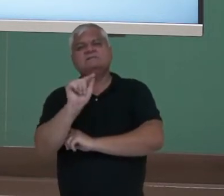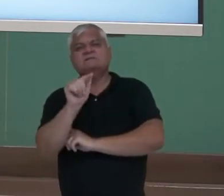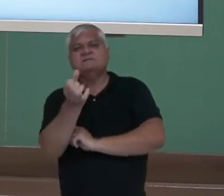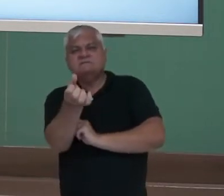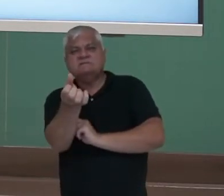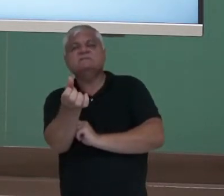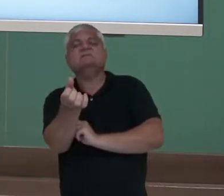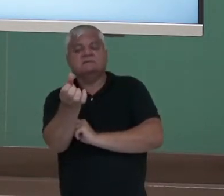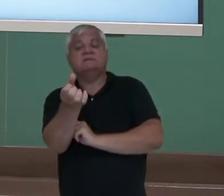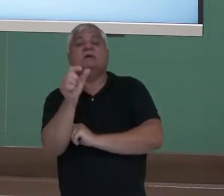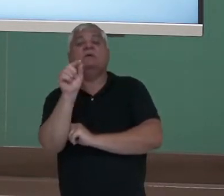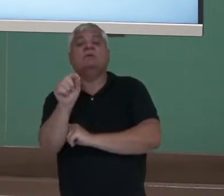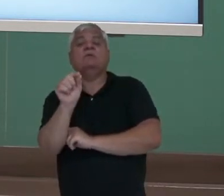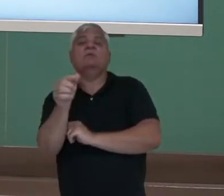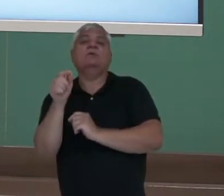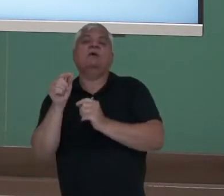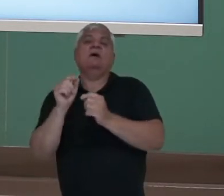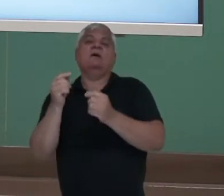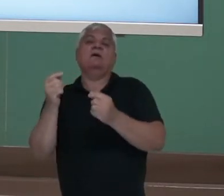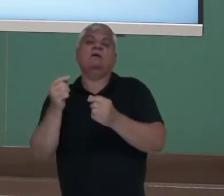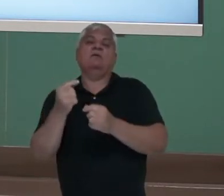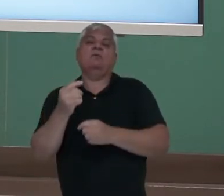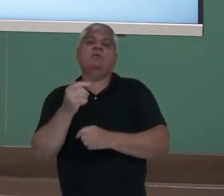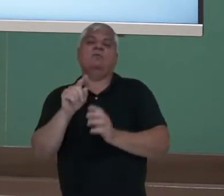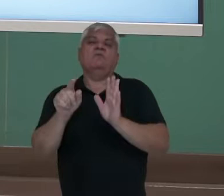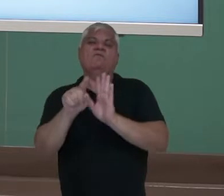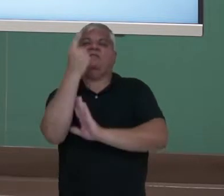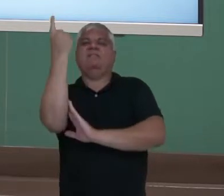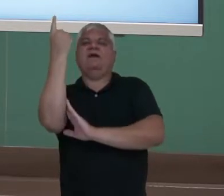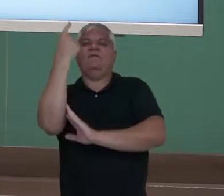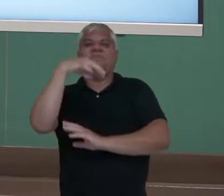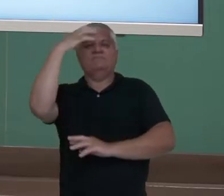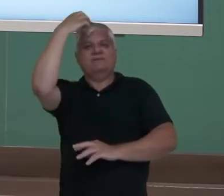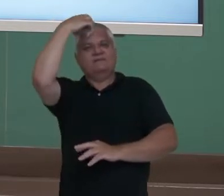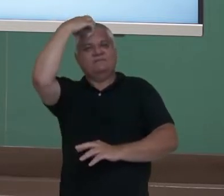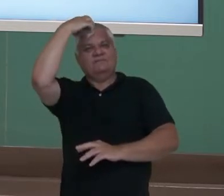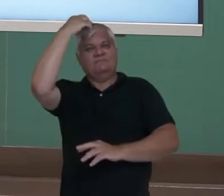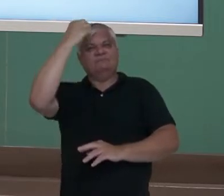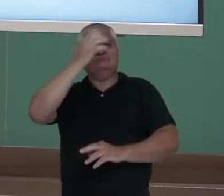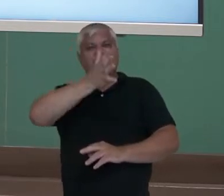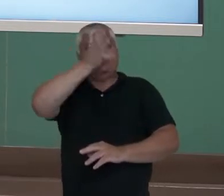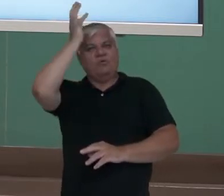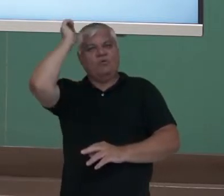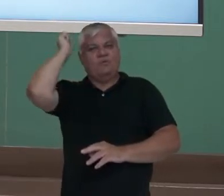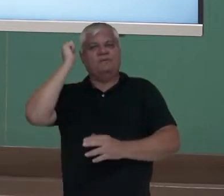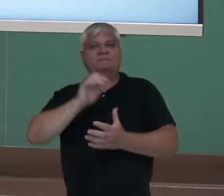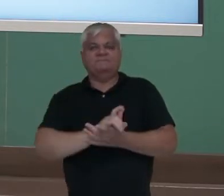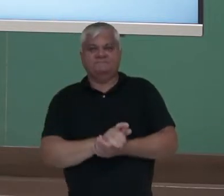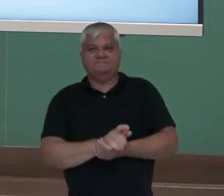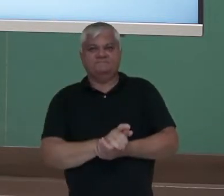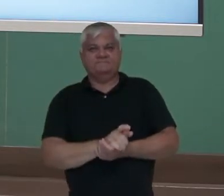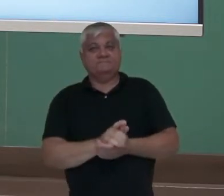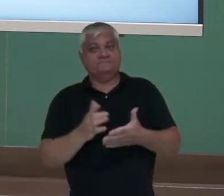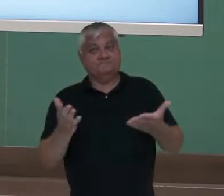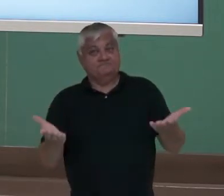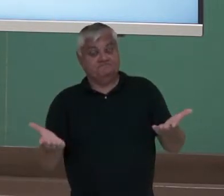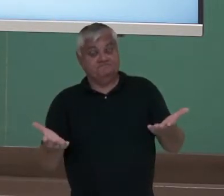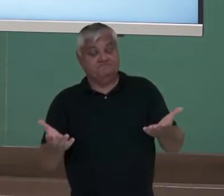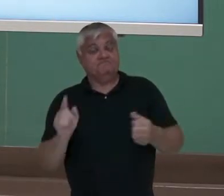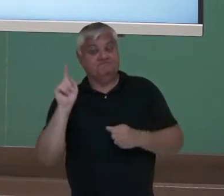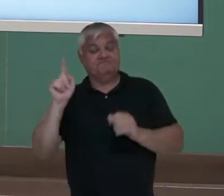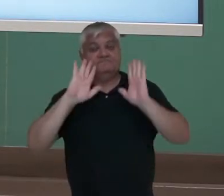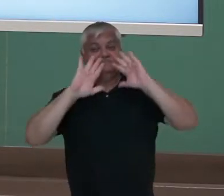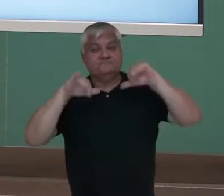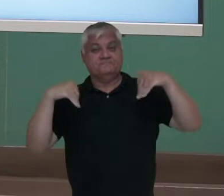476 com a deposição do último imperador romano e o fim desse império, né? E aqui o